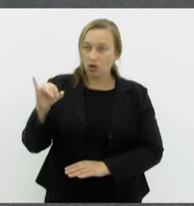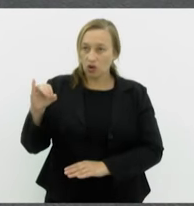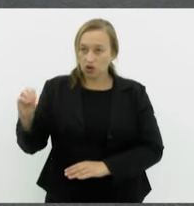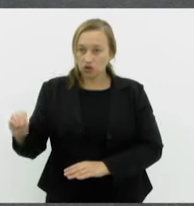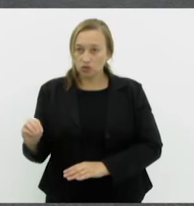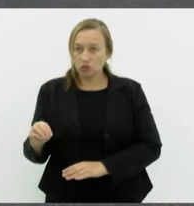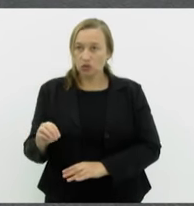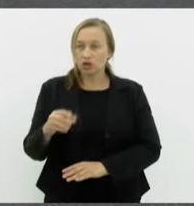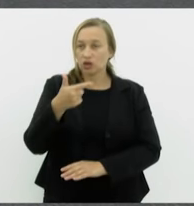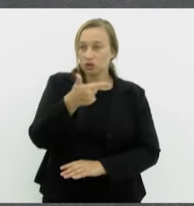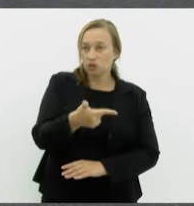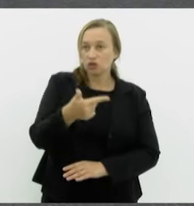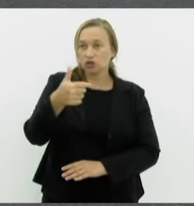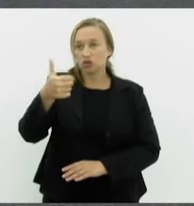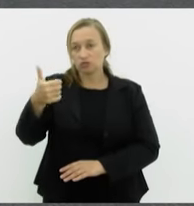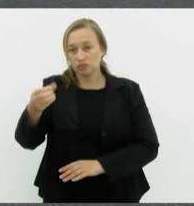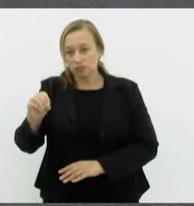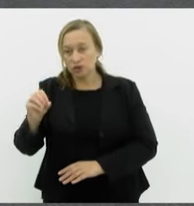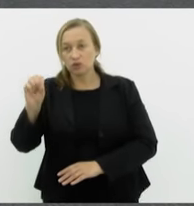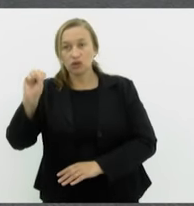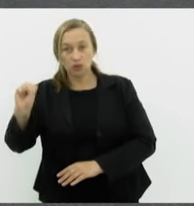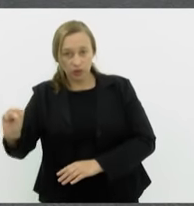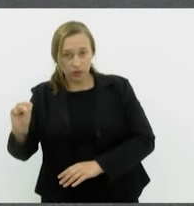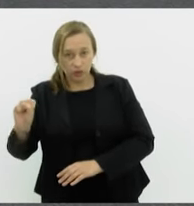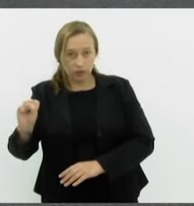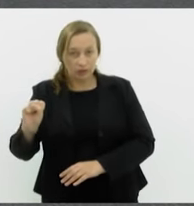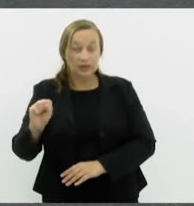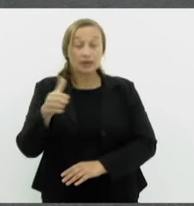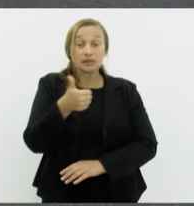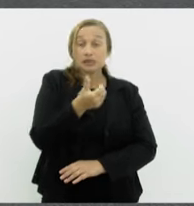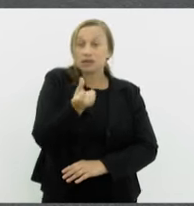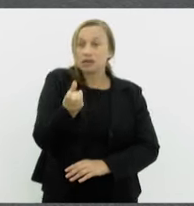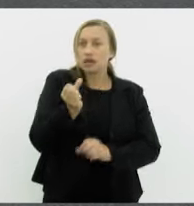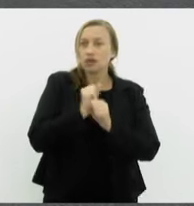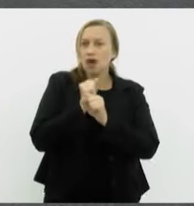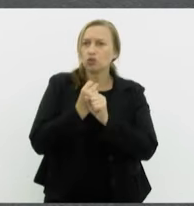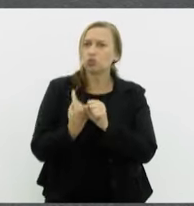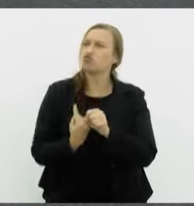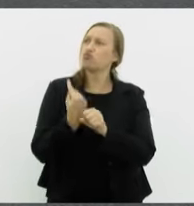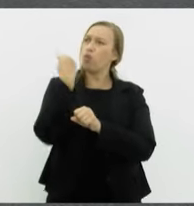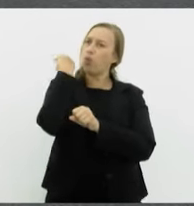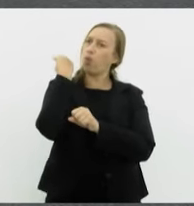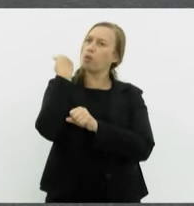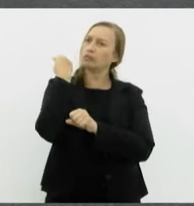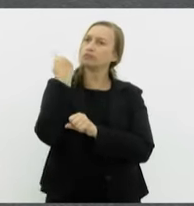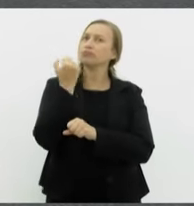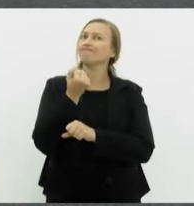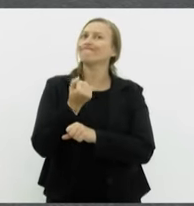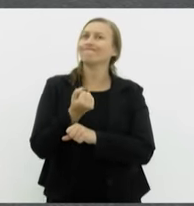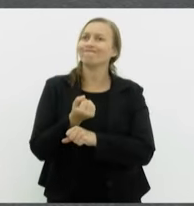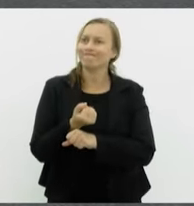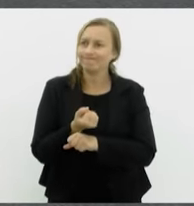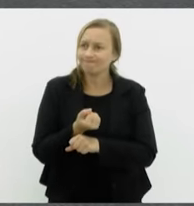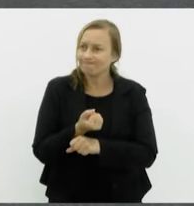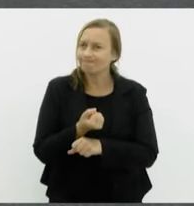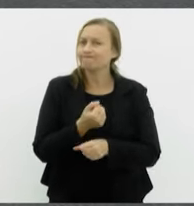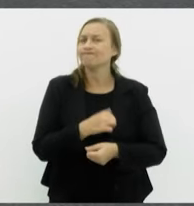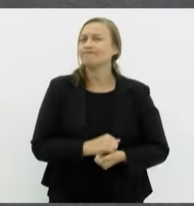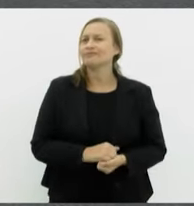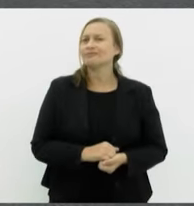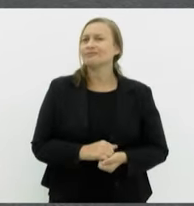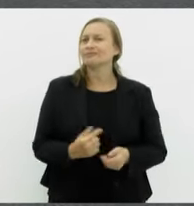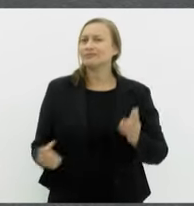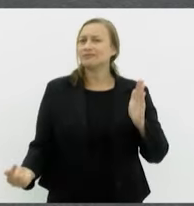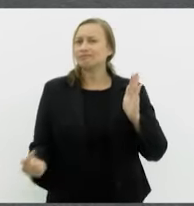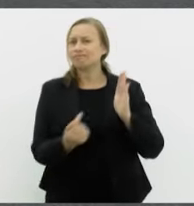2008. Portanto, há 16 anos atrás. 16 anos atrás. Essa